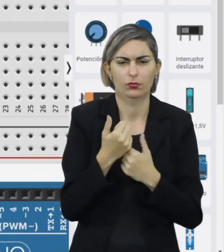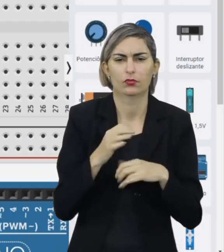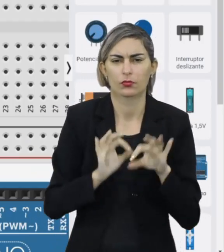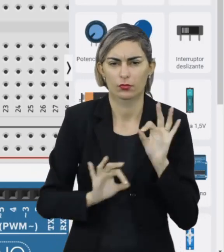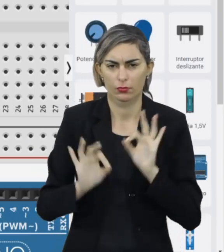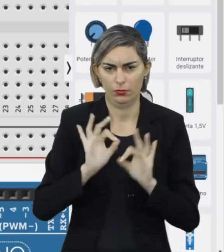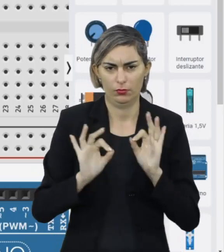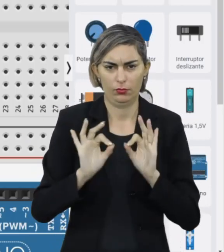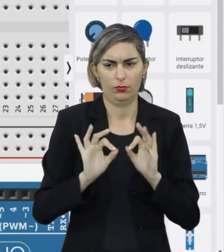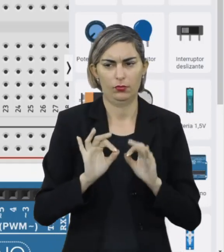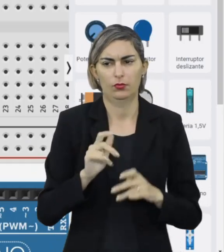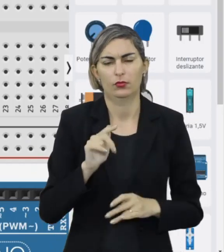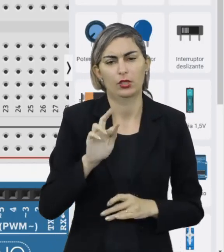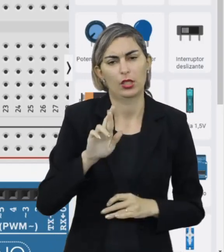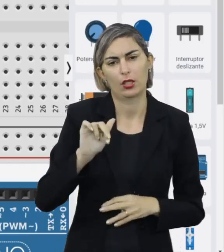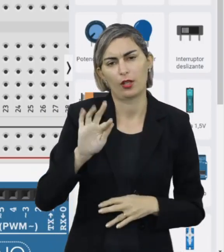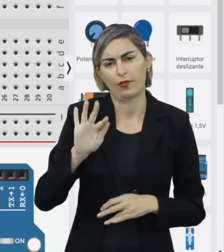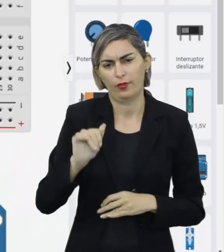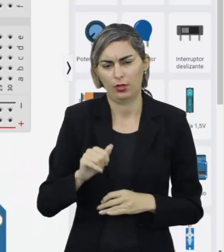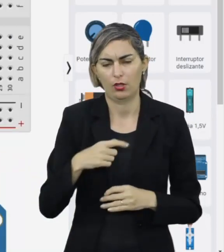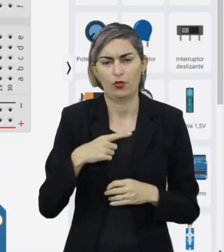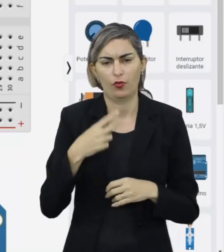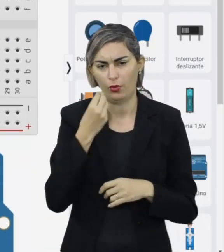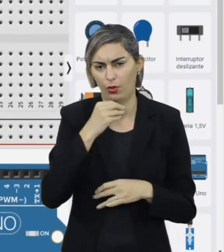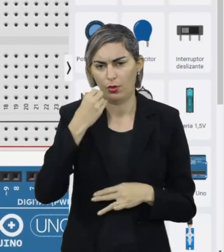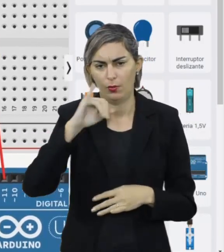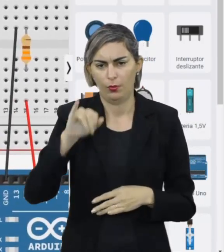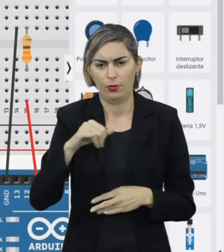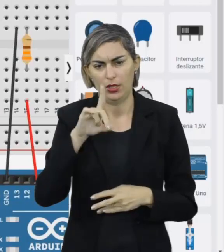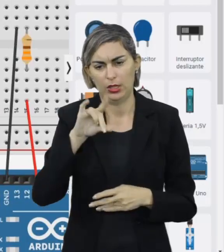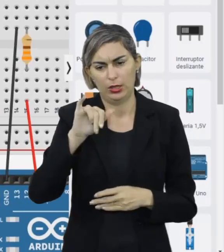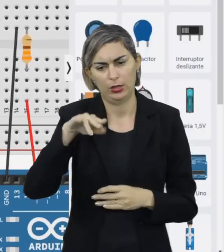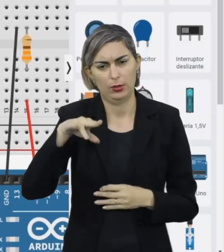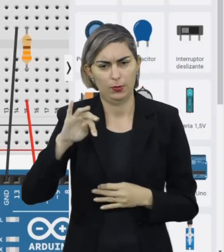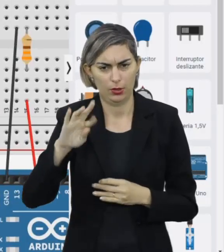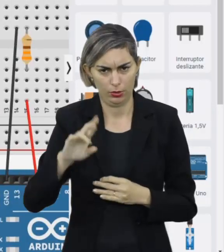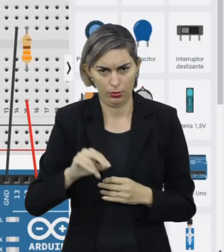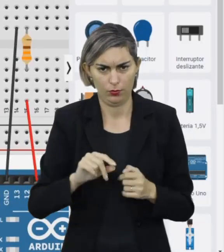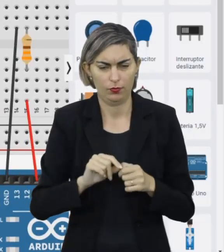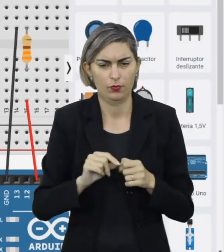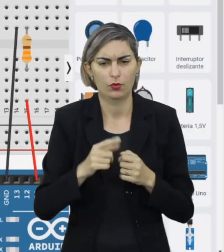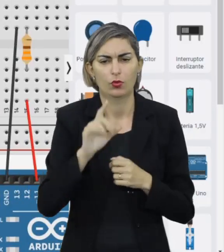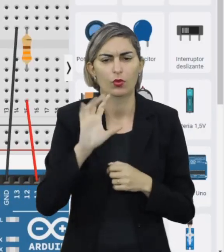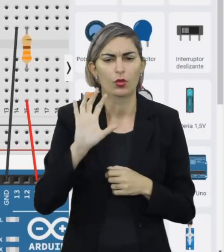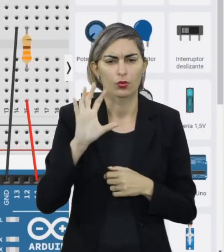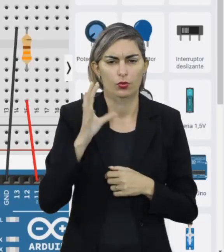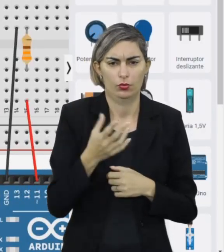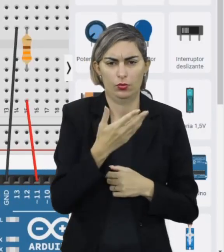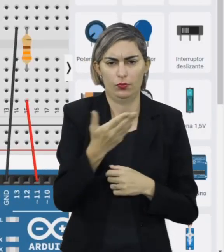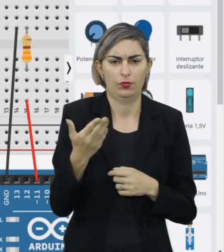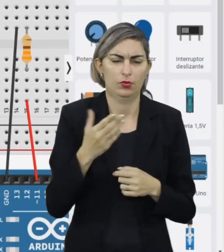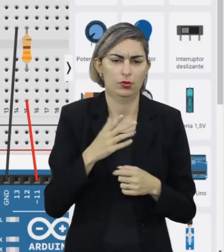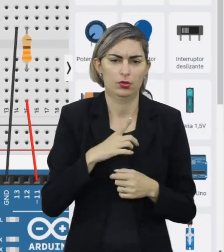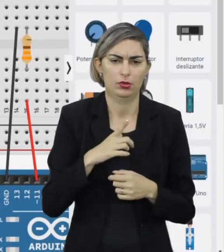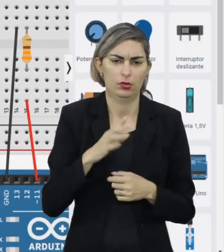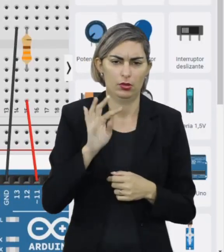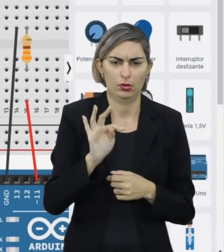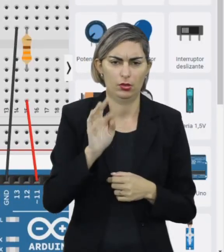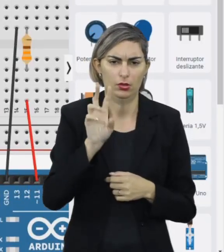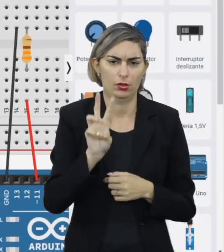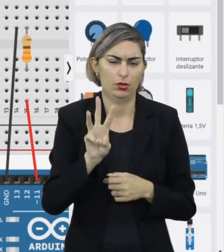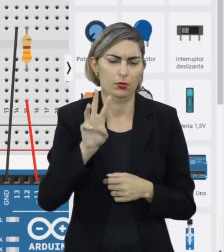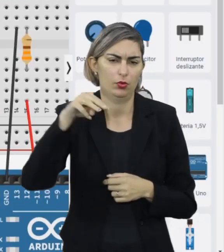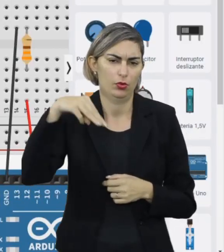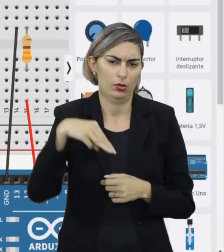forma gráfica, tá? Eu vou pegar aqui, vou aproveitar um jumper para fazer isso. O que acontece quando você tem um PWM? Geralmente a gente